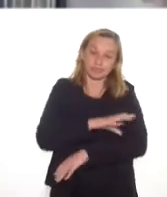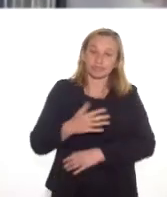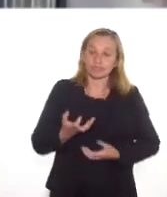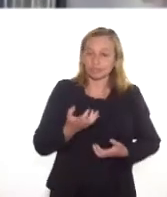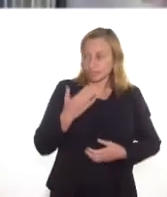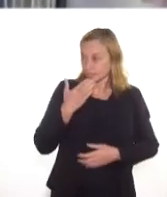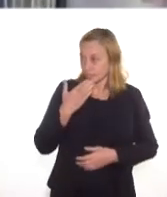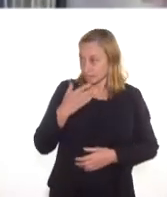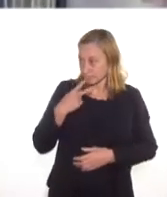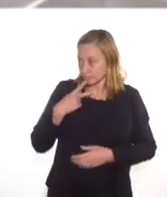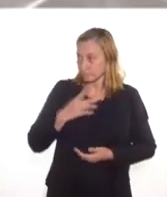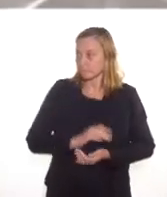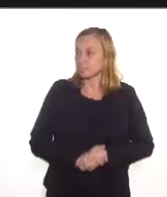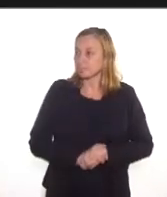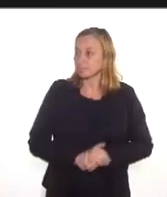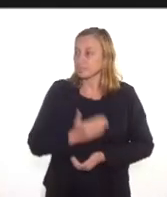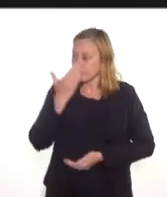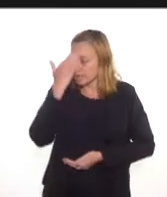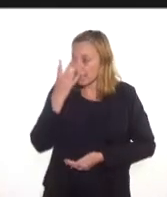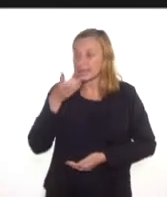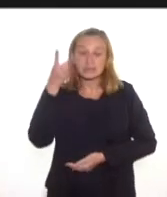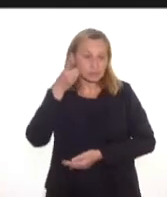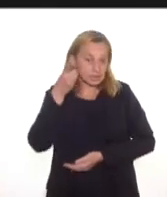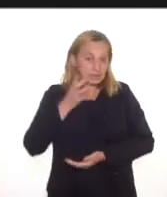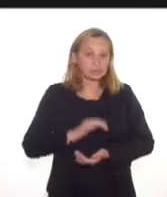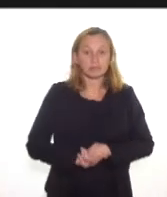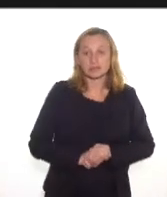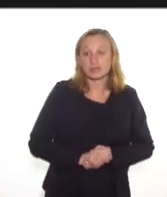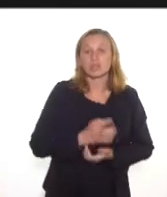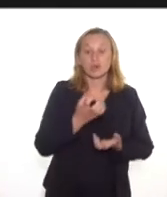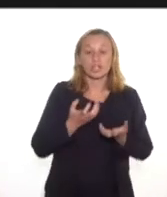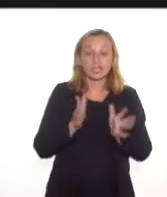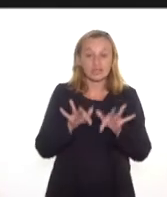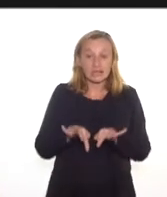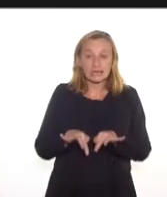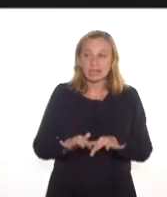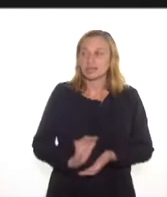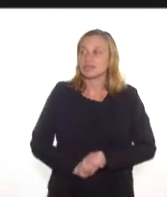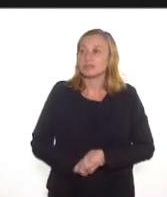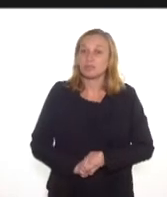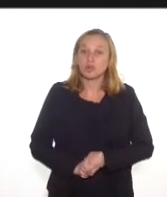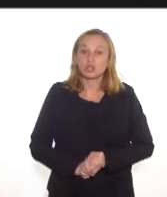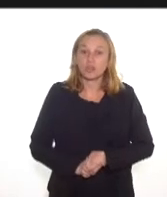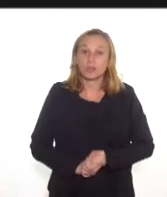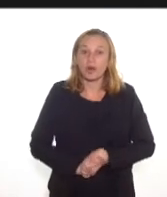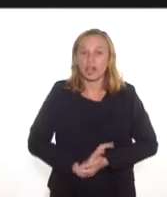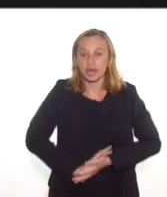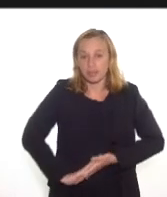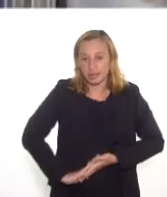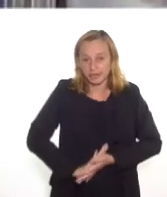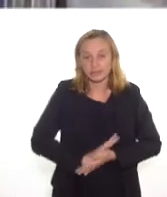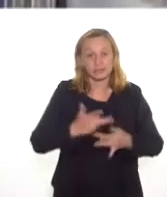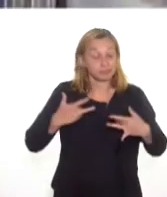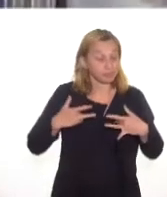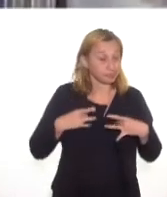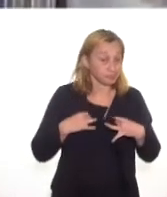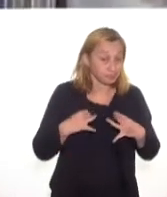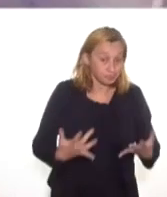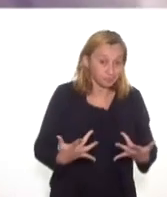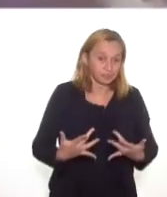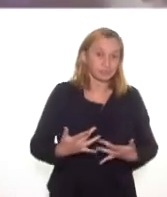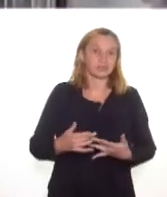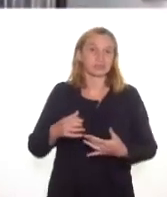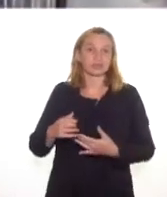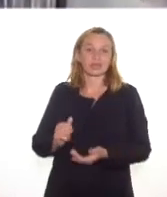iniciais, pobre deputado. Obrigada. Muito obrigado. Eu queria terminar, fechar, prestando também a minha solidariedade à senhora